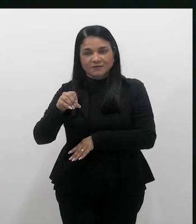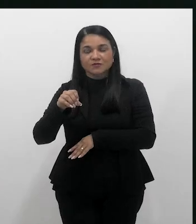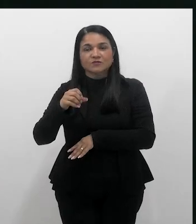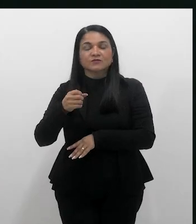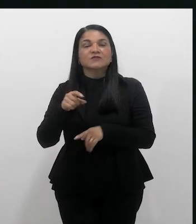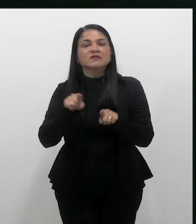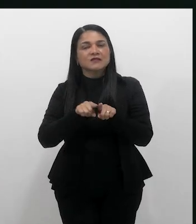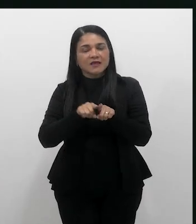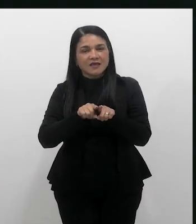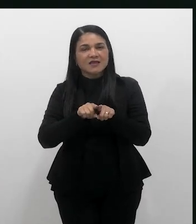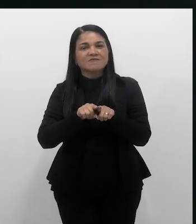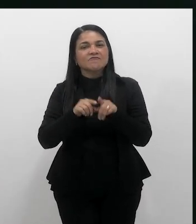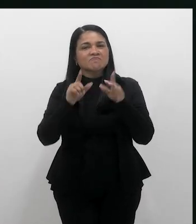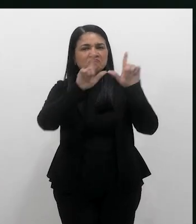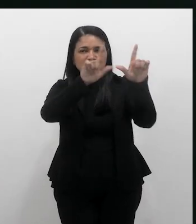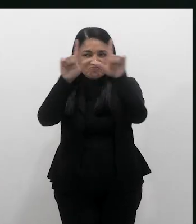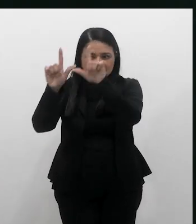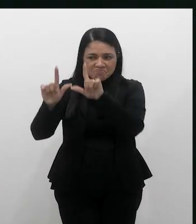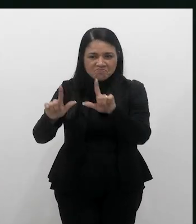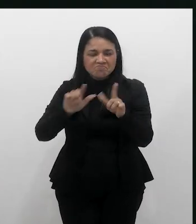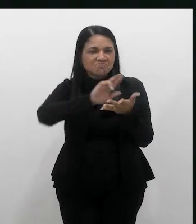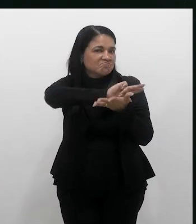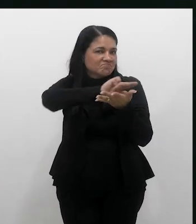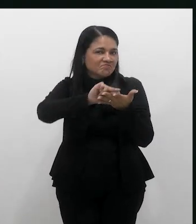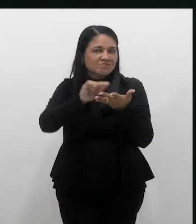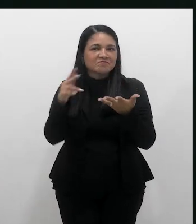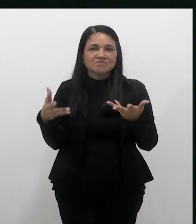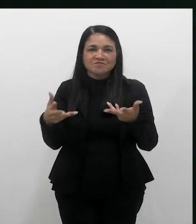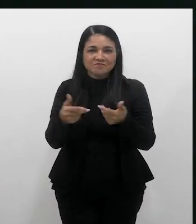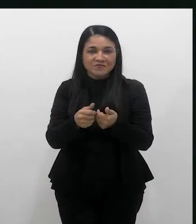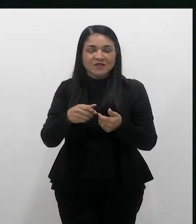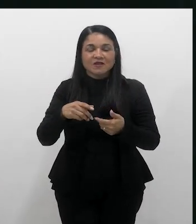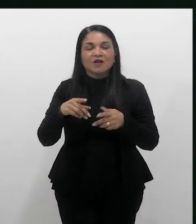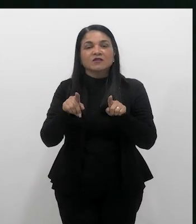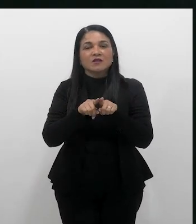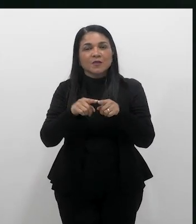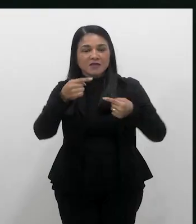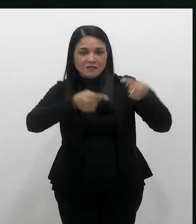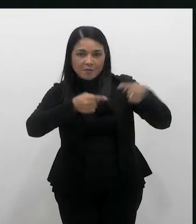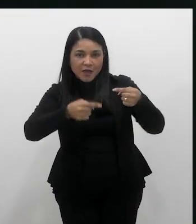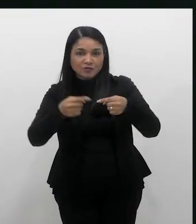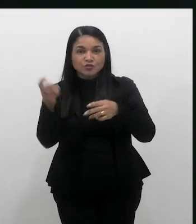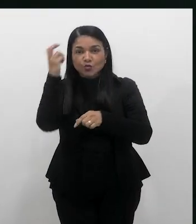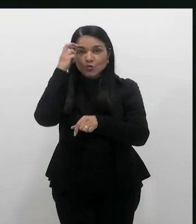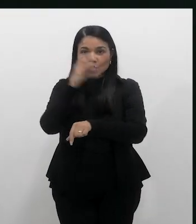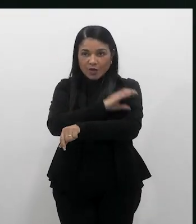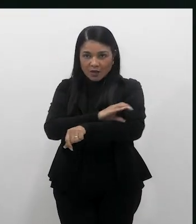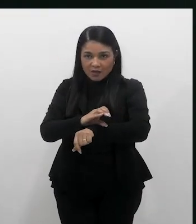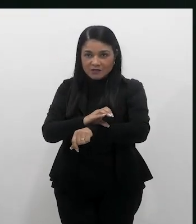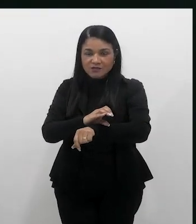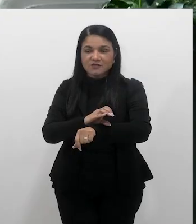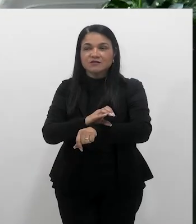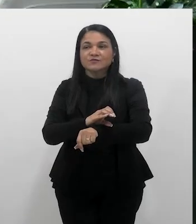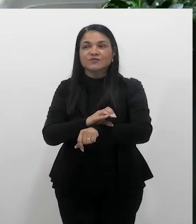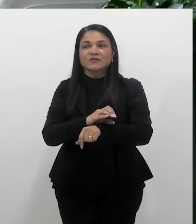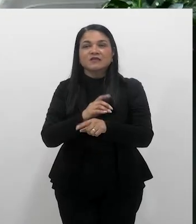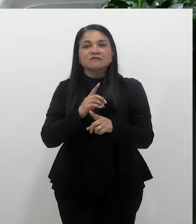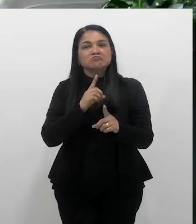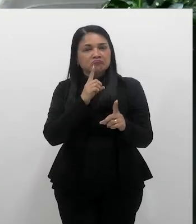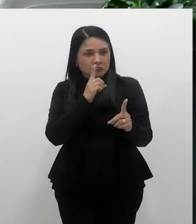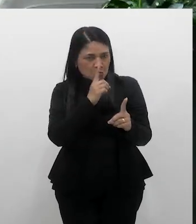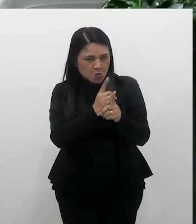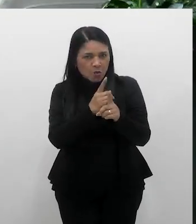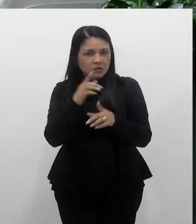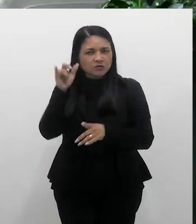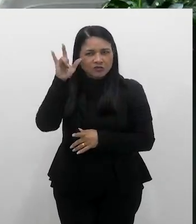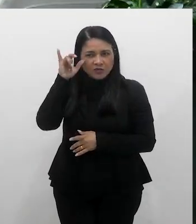Temos exposições lá, excelentes exposições, pocket show. e debates culturais. Legal. Tá? E o